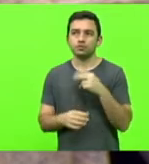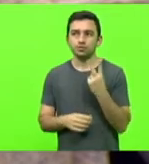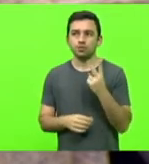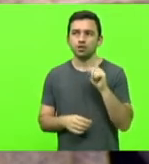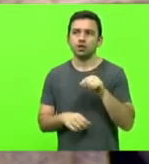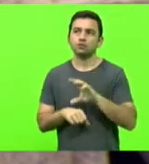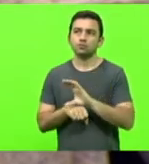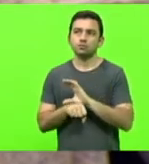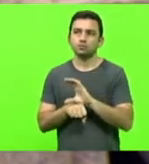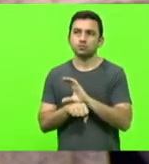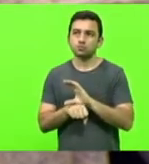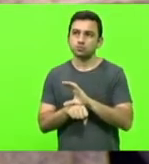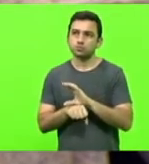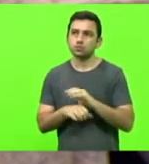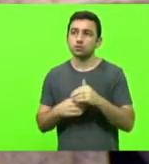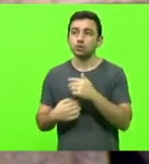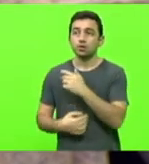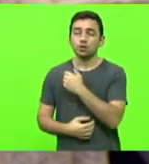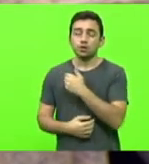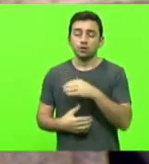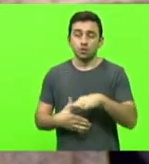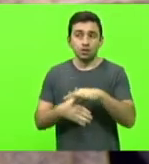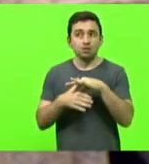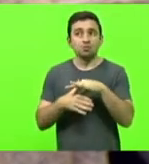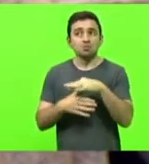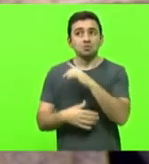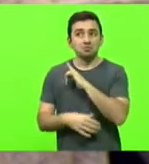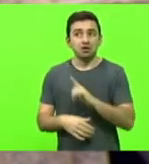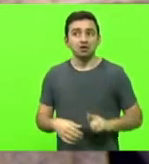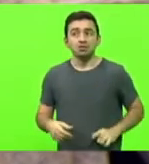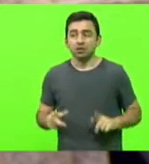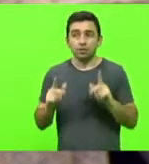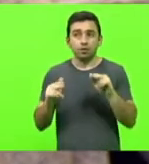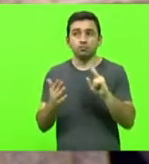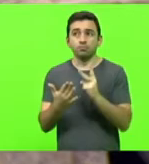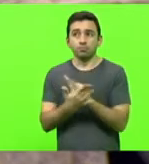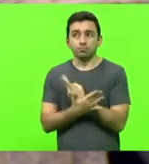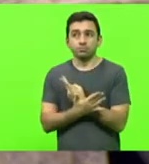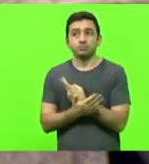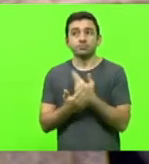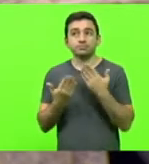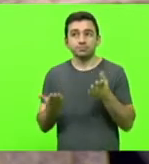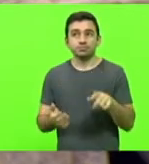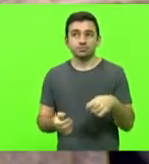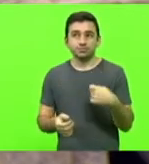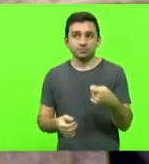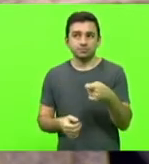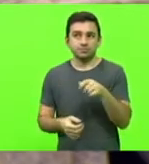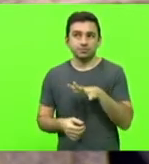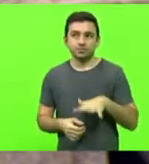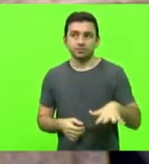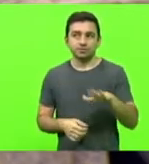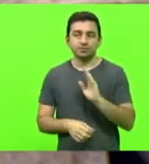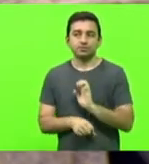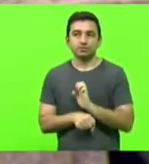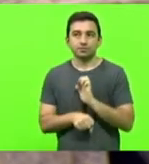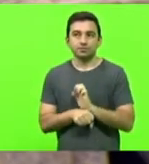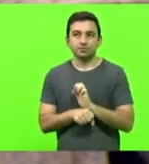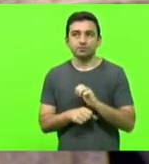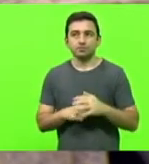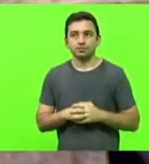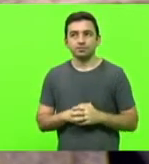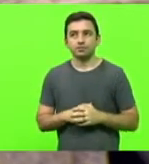constitucional. O líder do governo, acredito que ele comete o mesmo erro que a própria Procuradoria-Geral do Estado, mas pelo